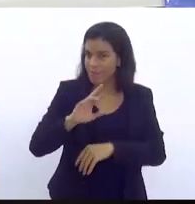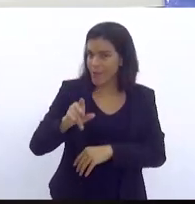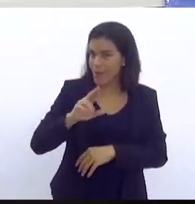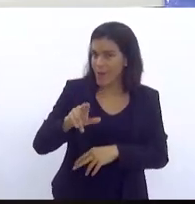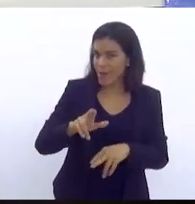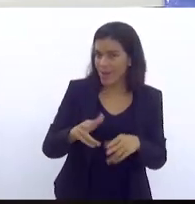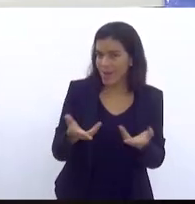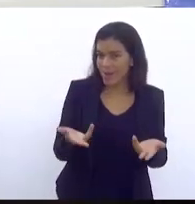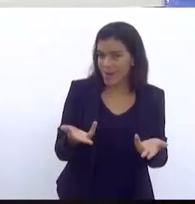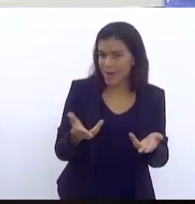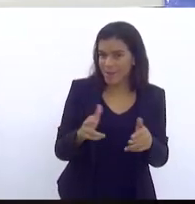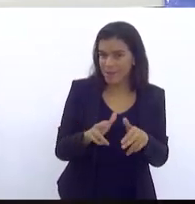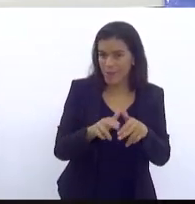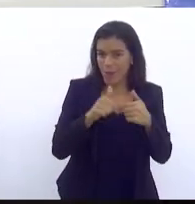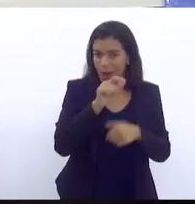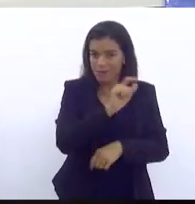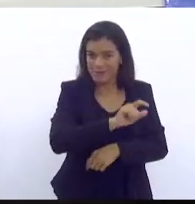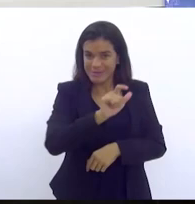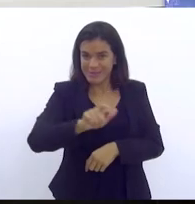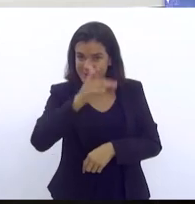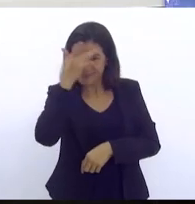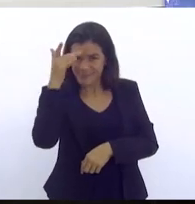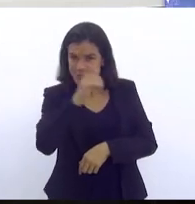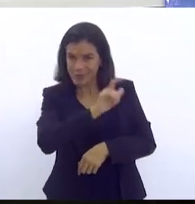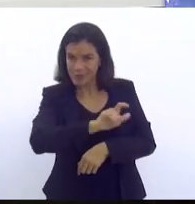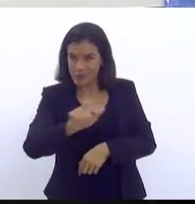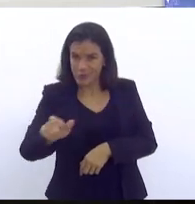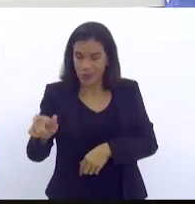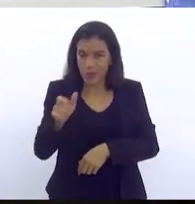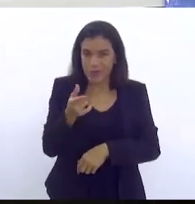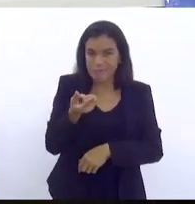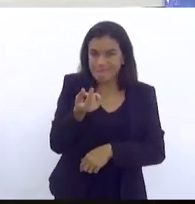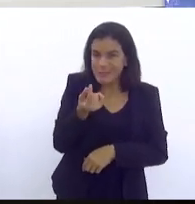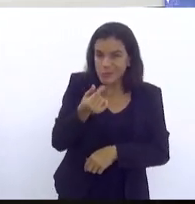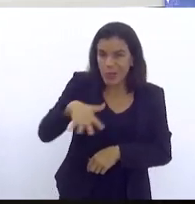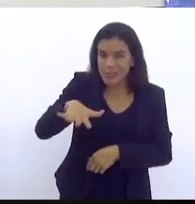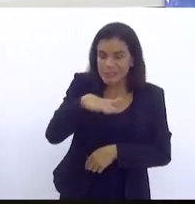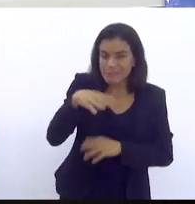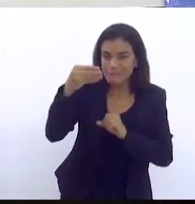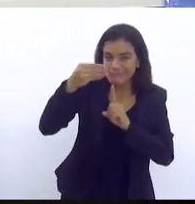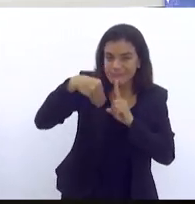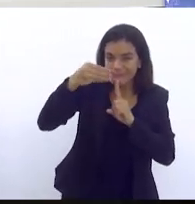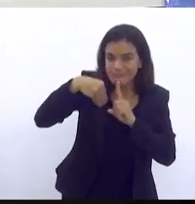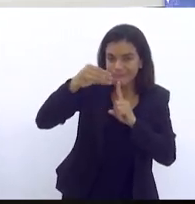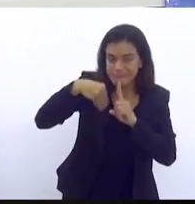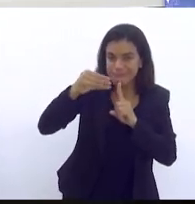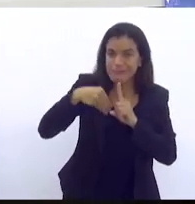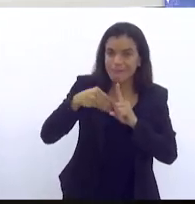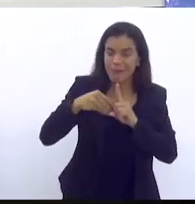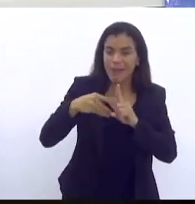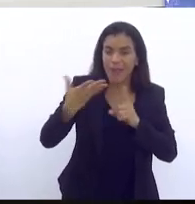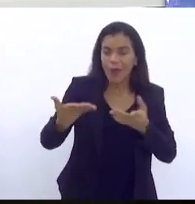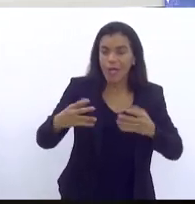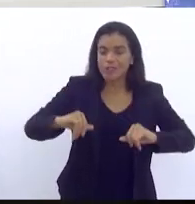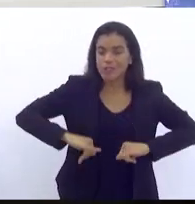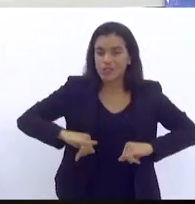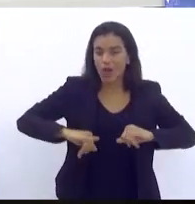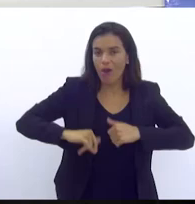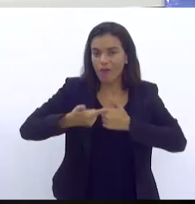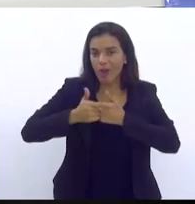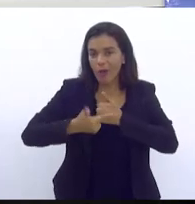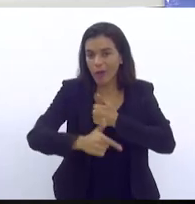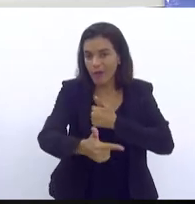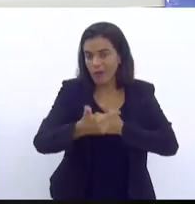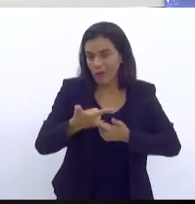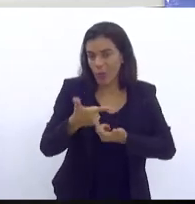causadas por essas pessoas com baixo poder aquisitivo que sofrem suas consequências e tão eh sem